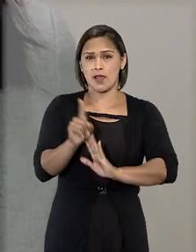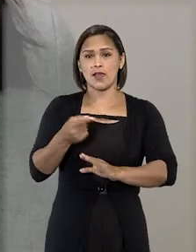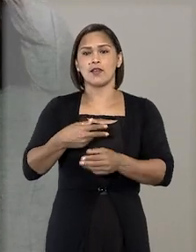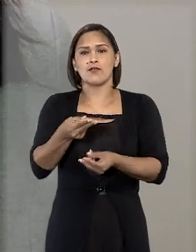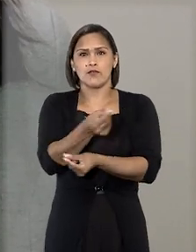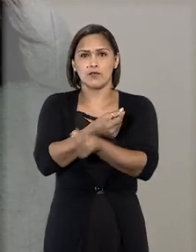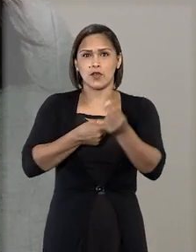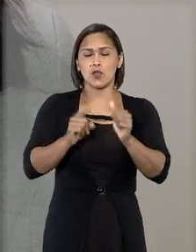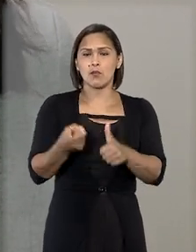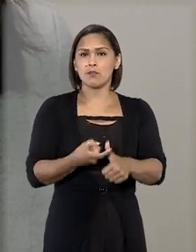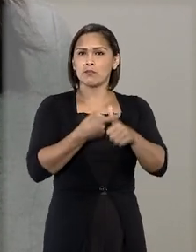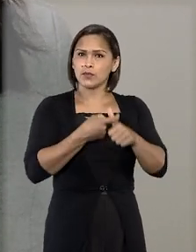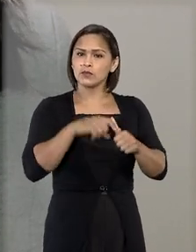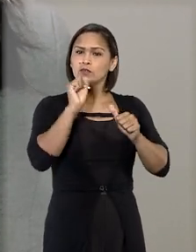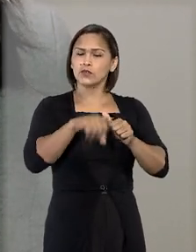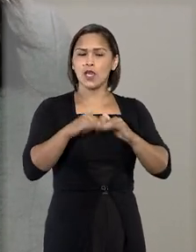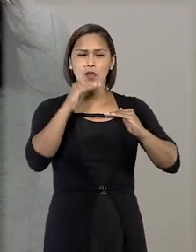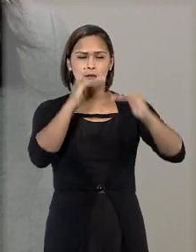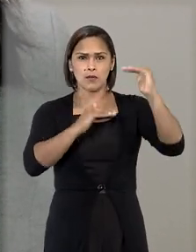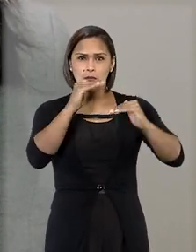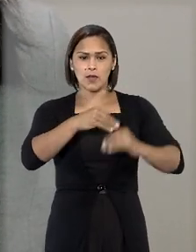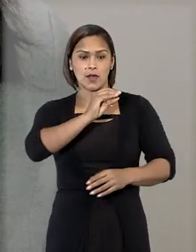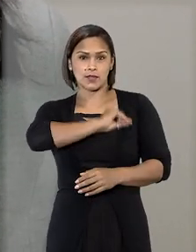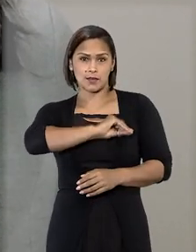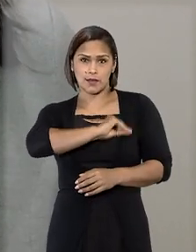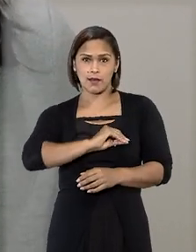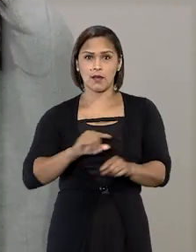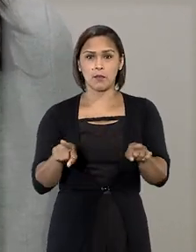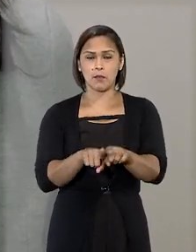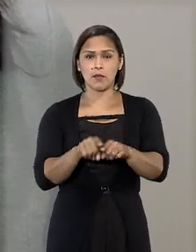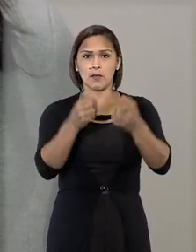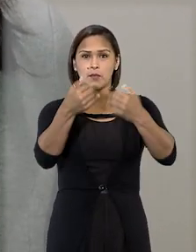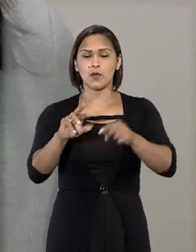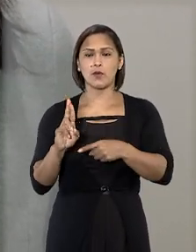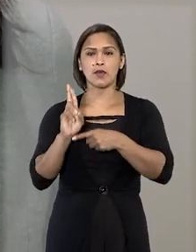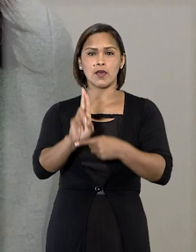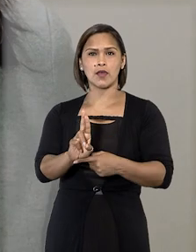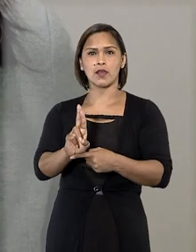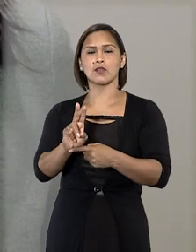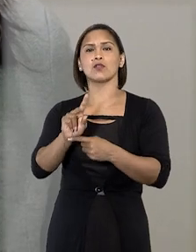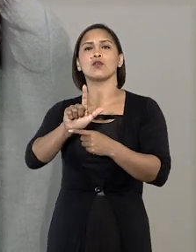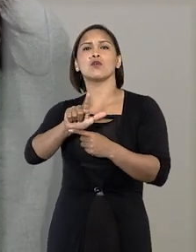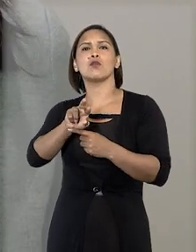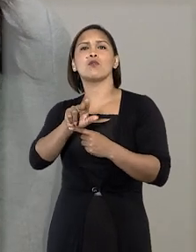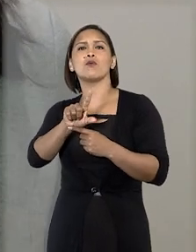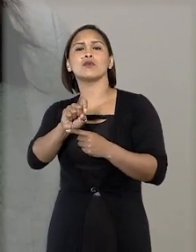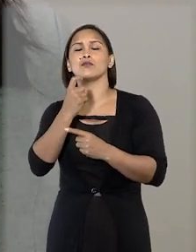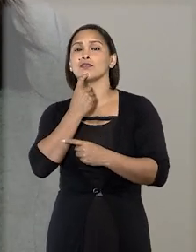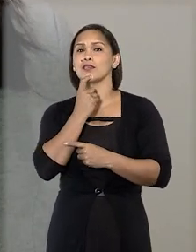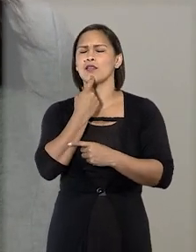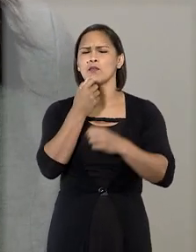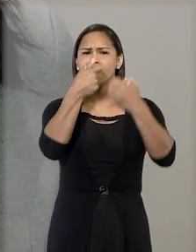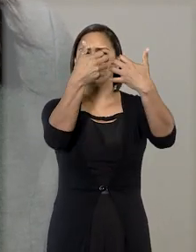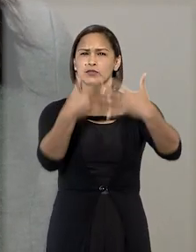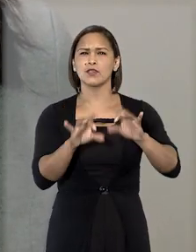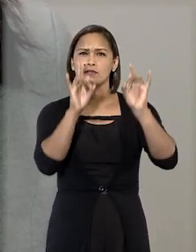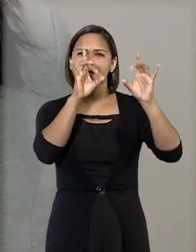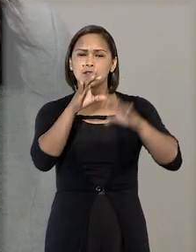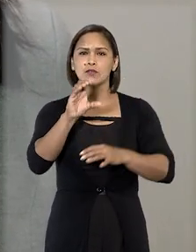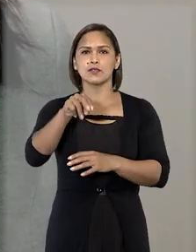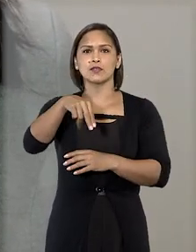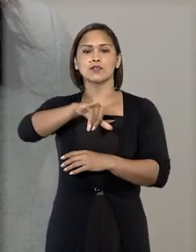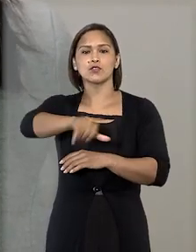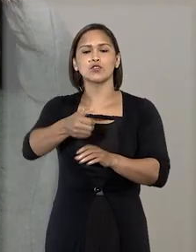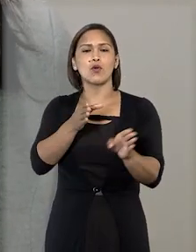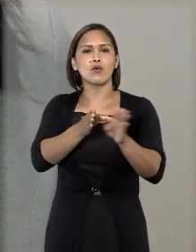verba impenhorável e se equipara às verbas salariais. O relator do caso, o ministro Luiz Felipe Salomão, destacou que o CNJ orientou